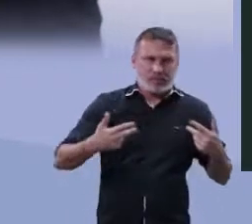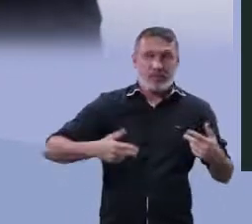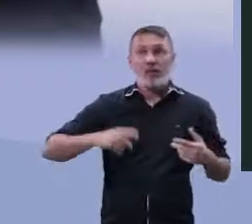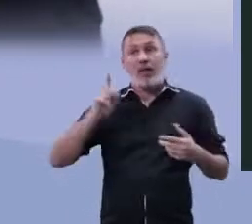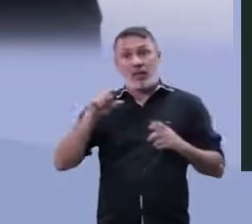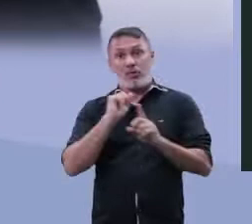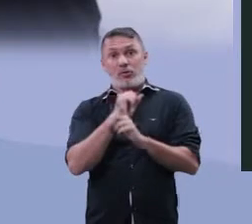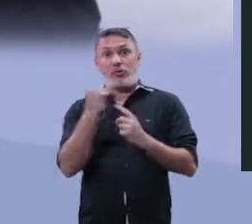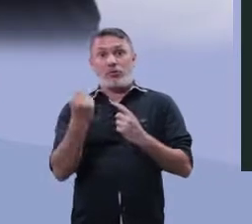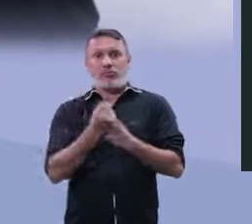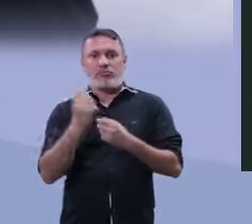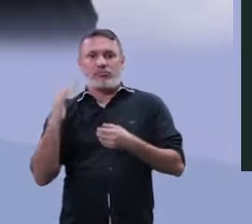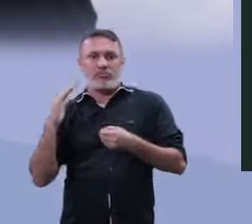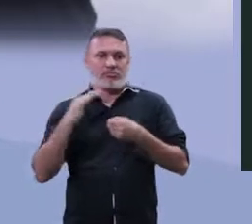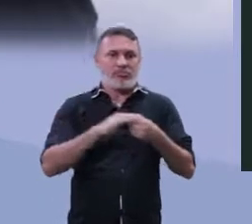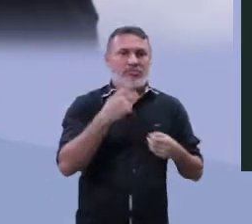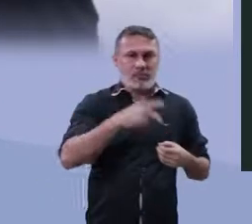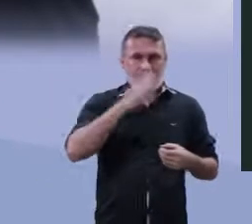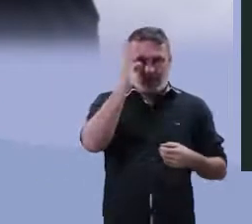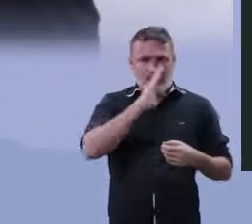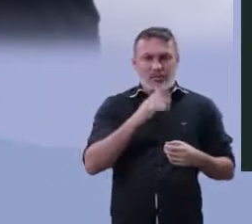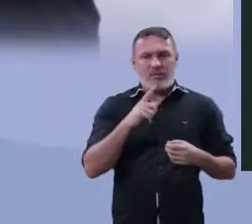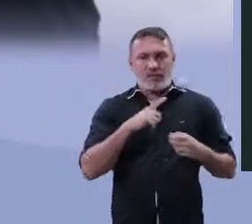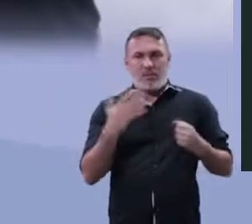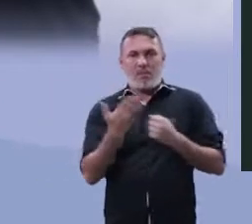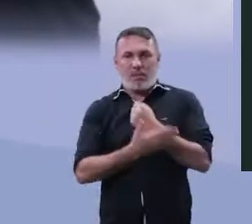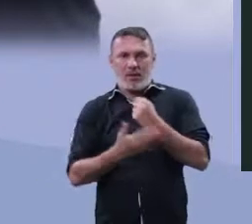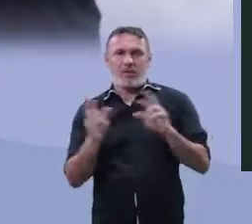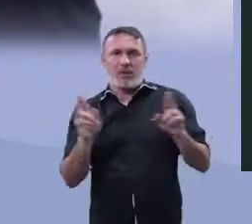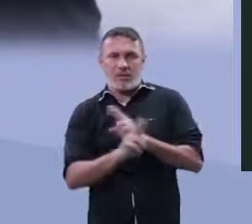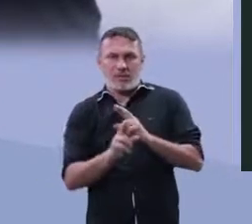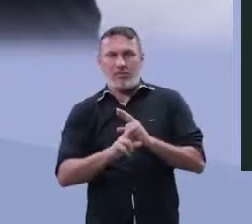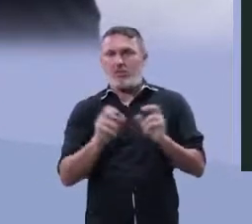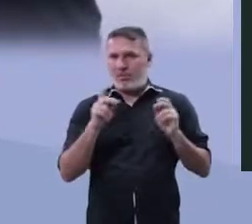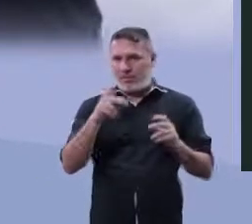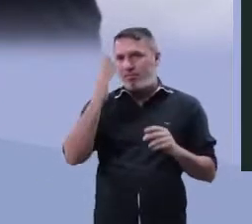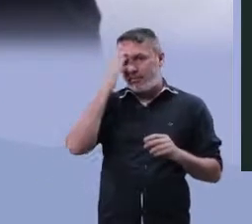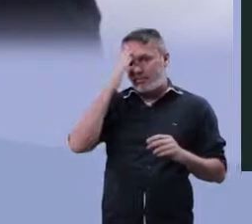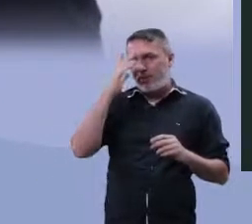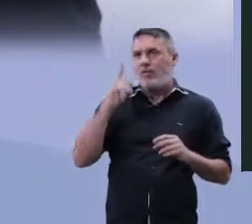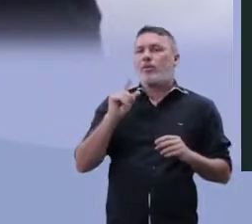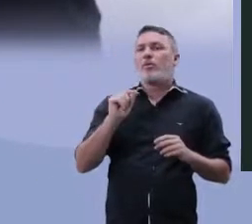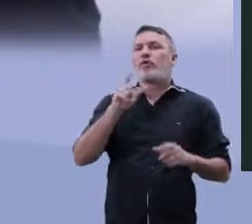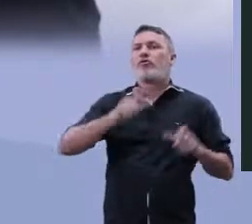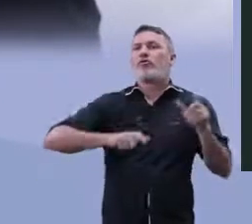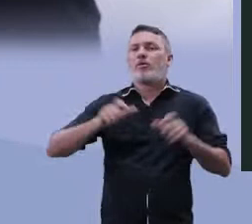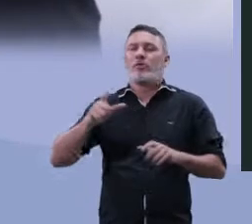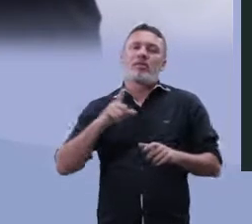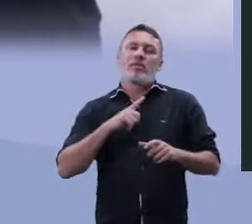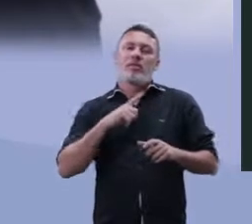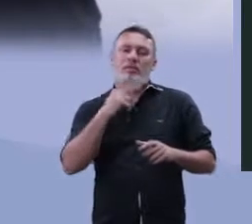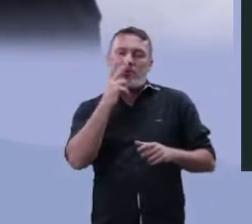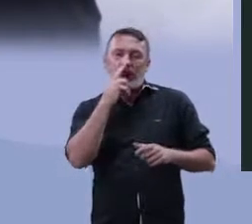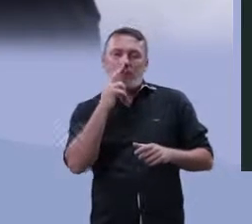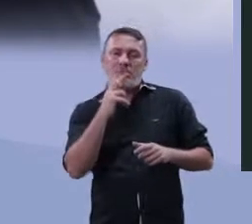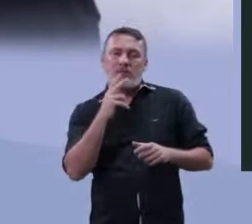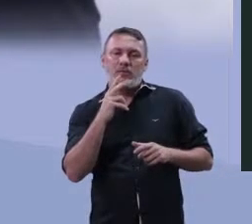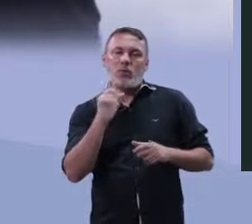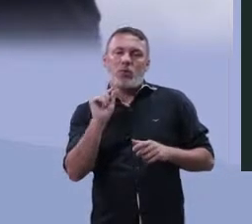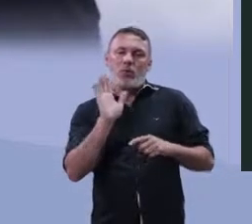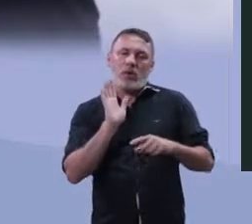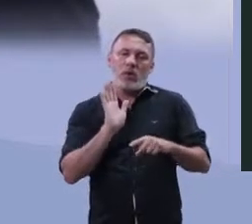de vantagem. Então, a sociedade colonial brasileira ela vai se fundar nesse tipo de relação, né, onde os indivíduos